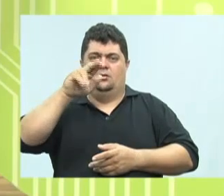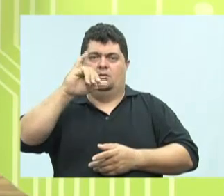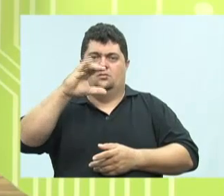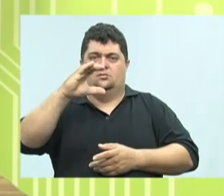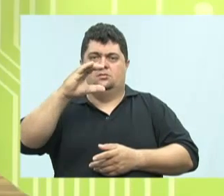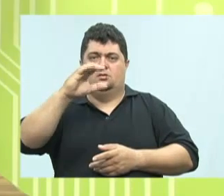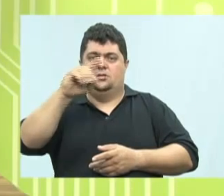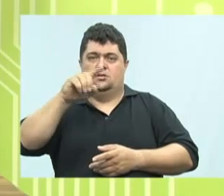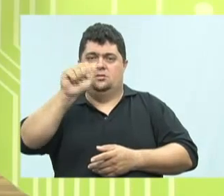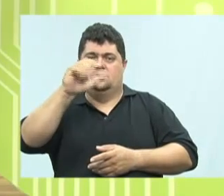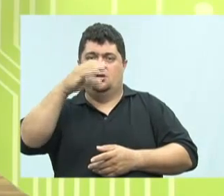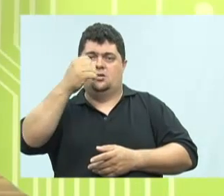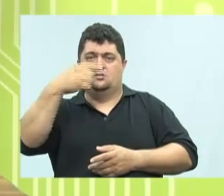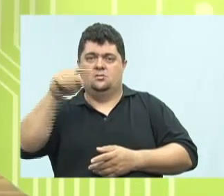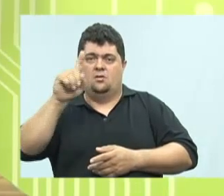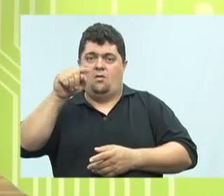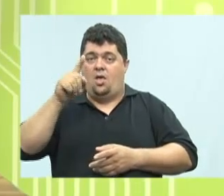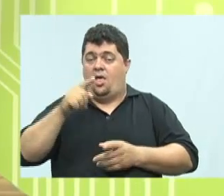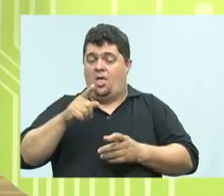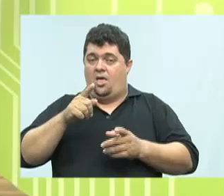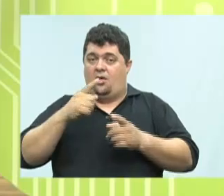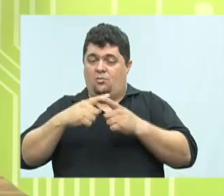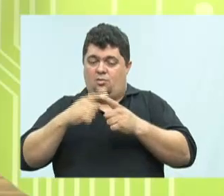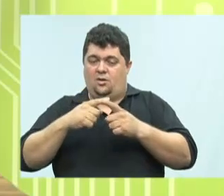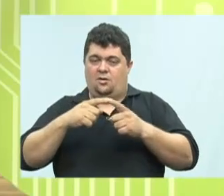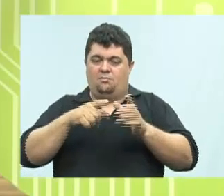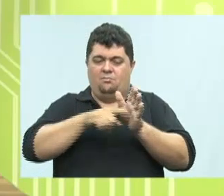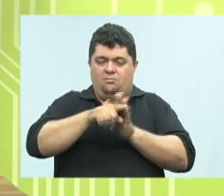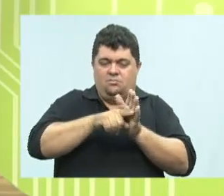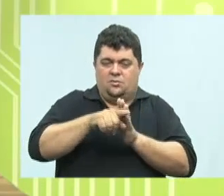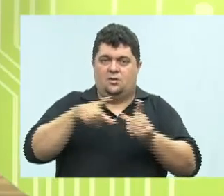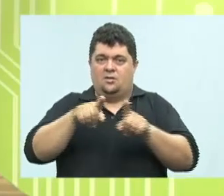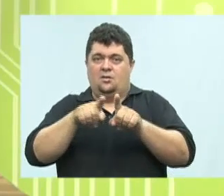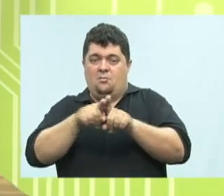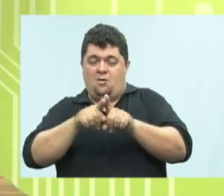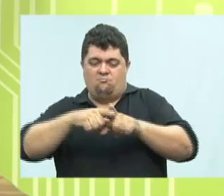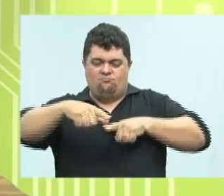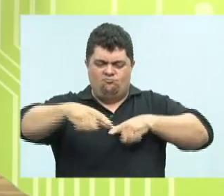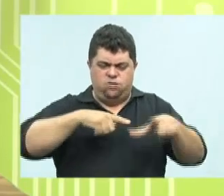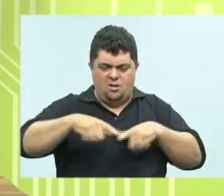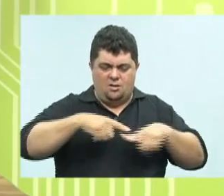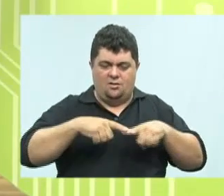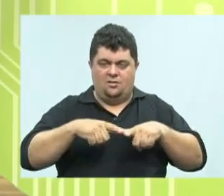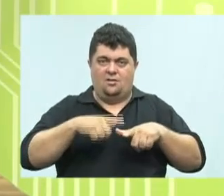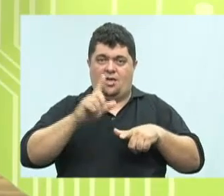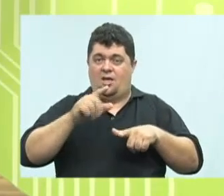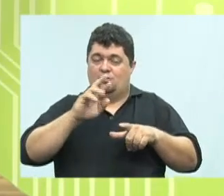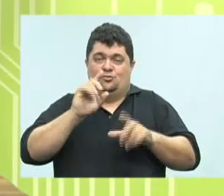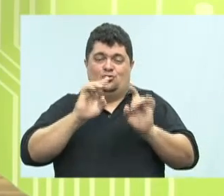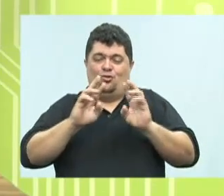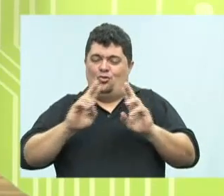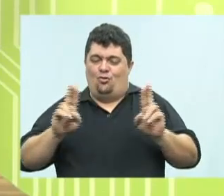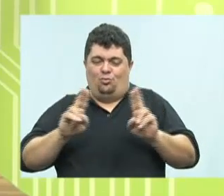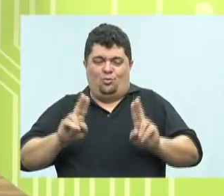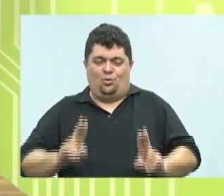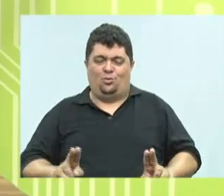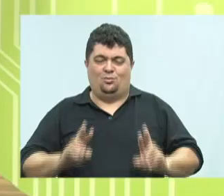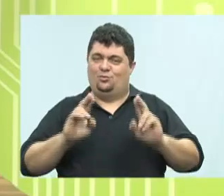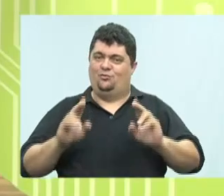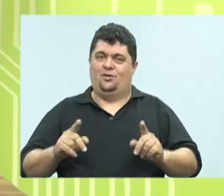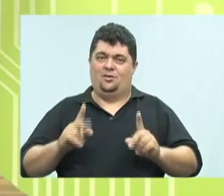como pesquisa-intervenção, porque, conforme a professora falou, é só uma questão de nomenclatura. Então,